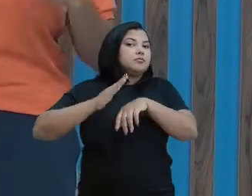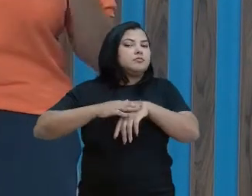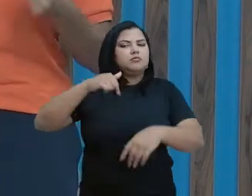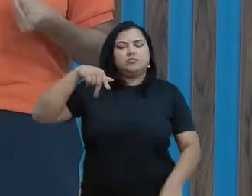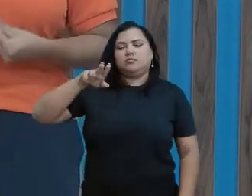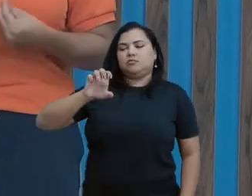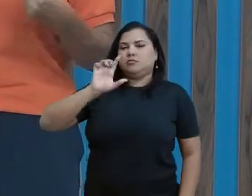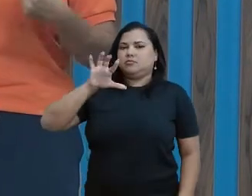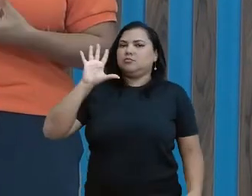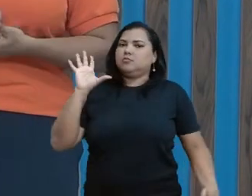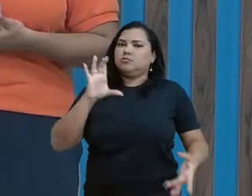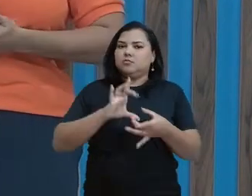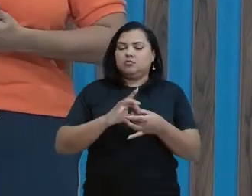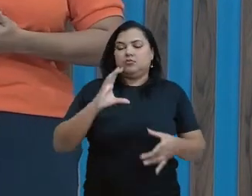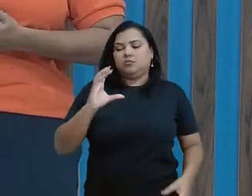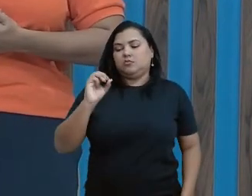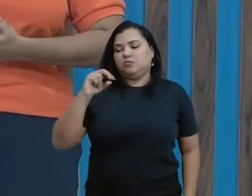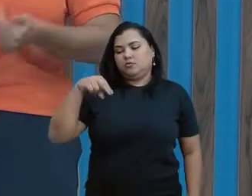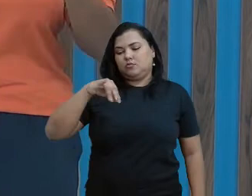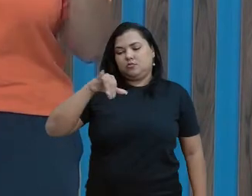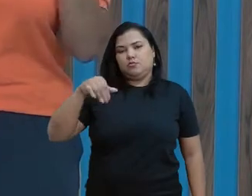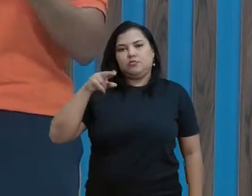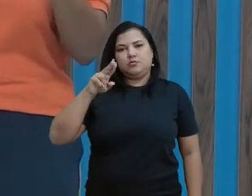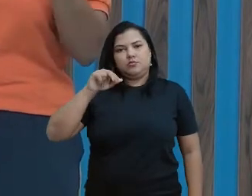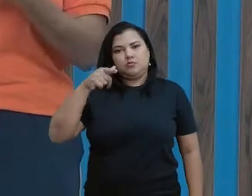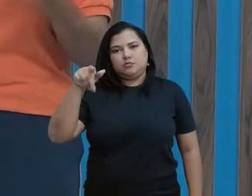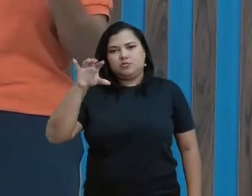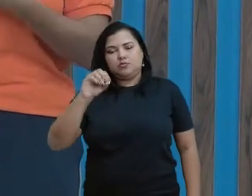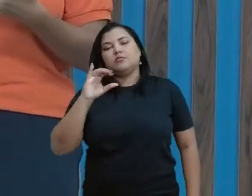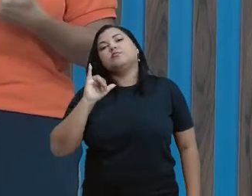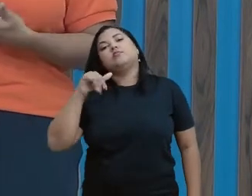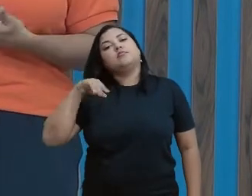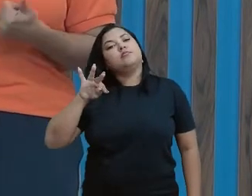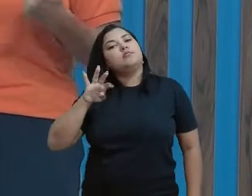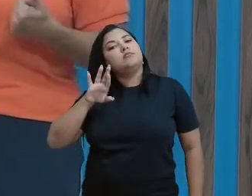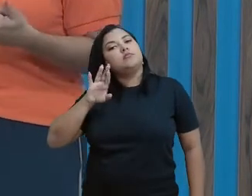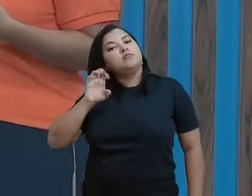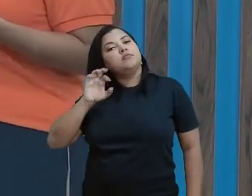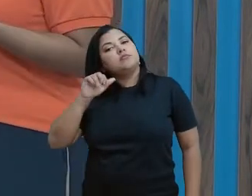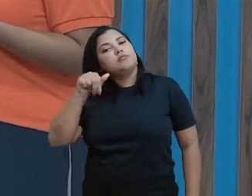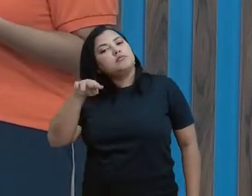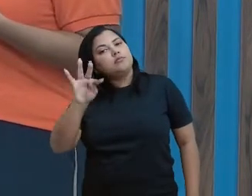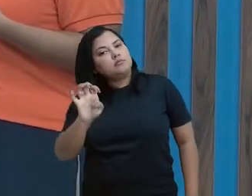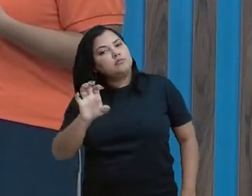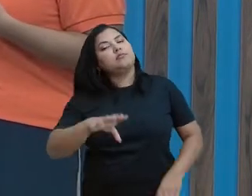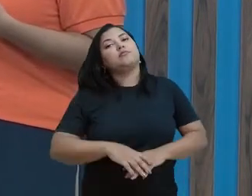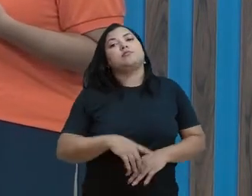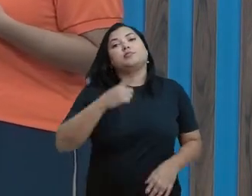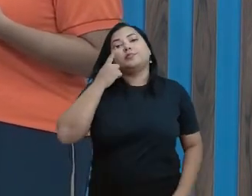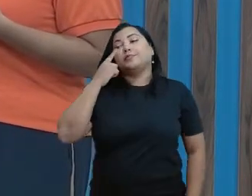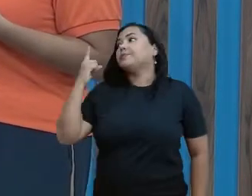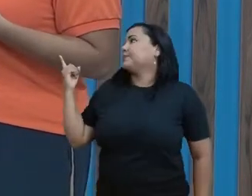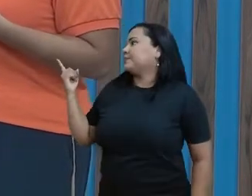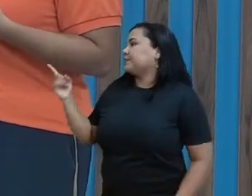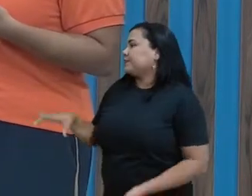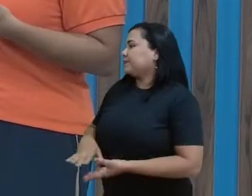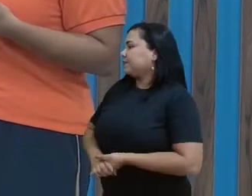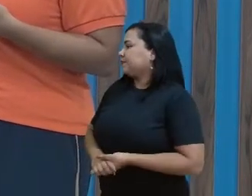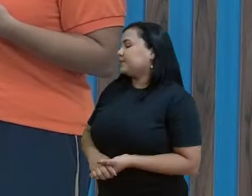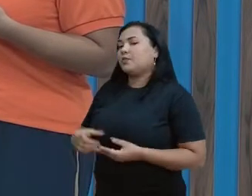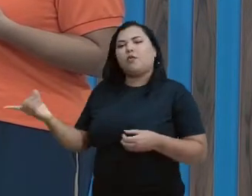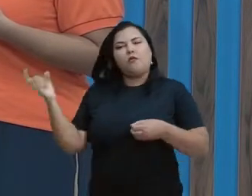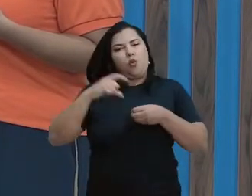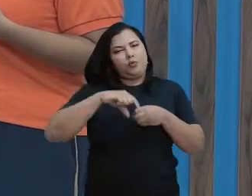uma conjunção integrante. E aí, lembra o que é conjunção? A gente vai voltar aqui. Conjunção, conjunção.